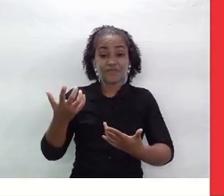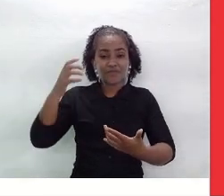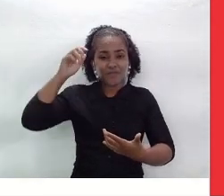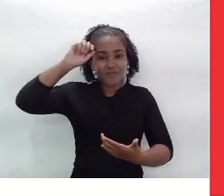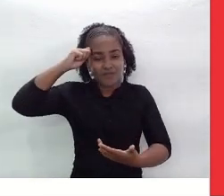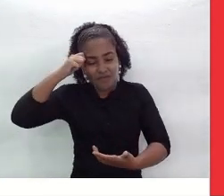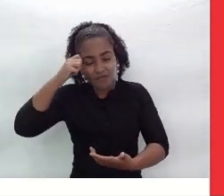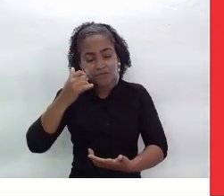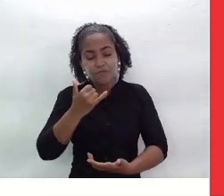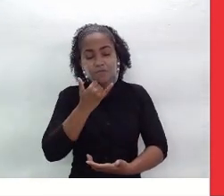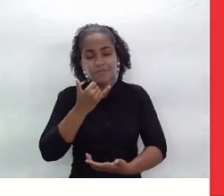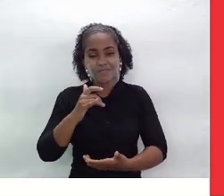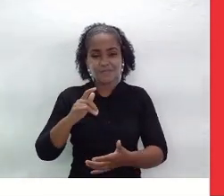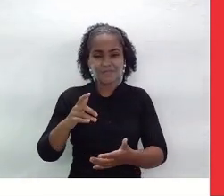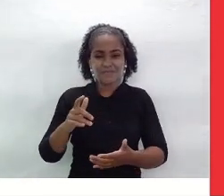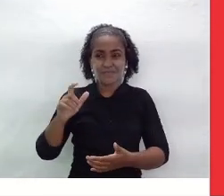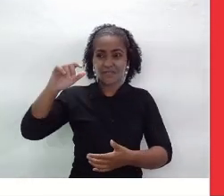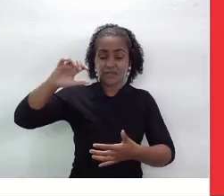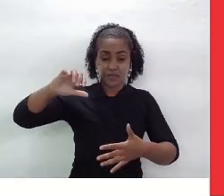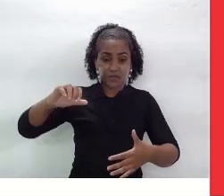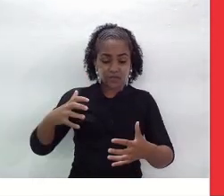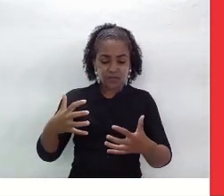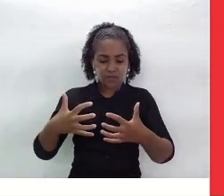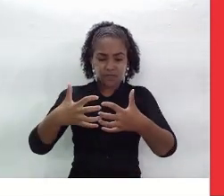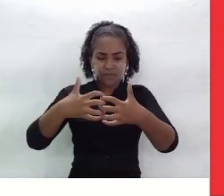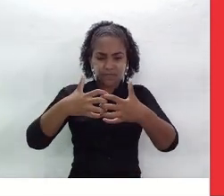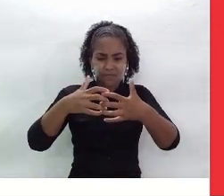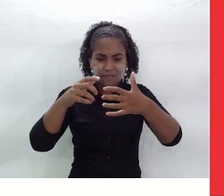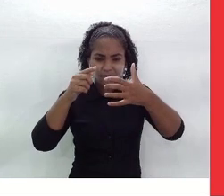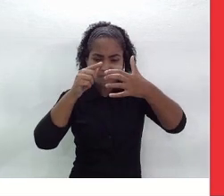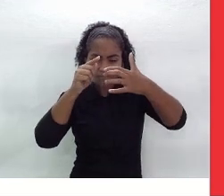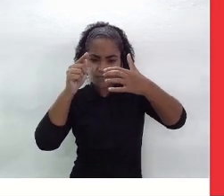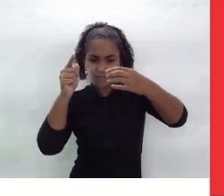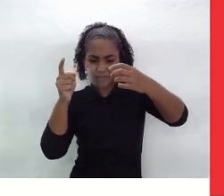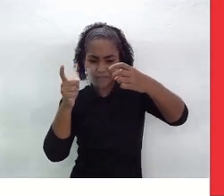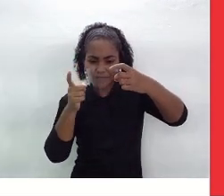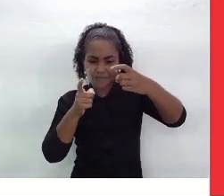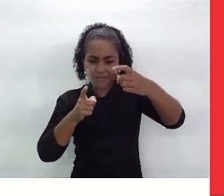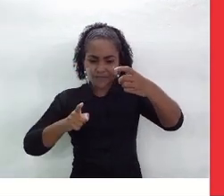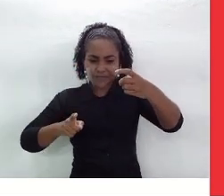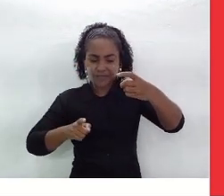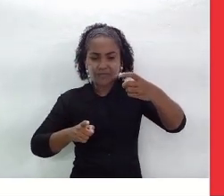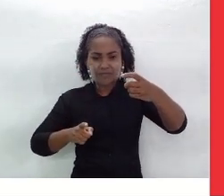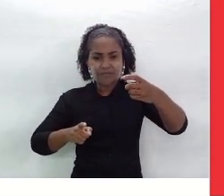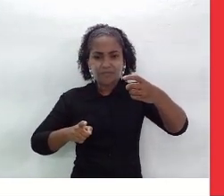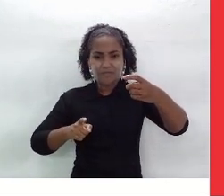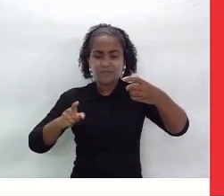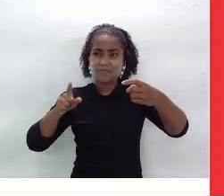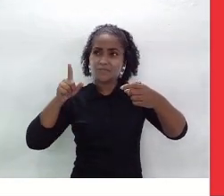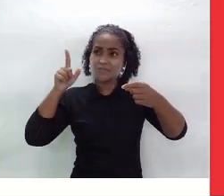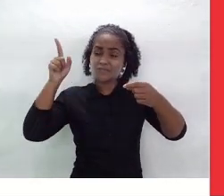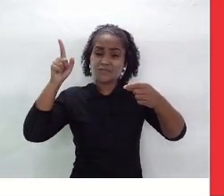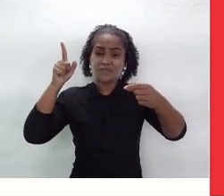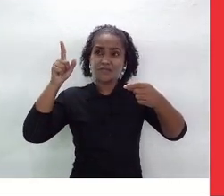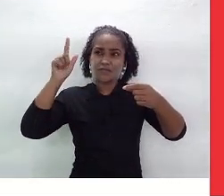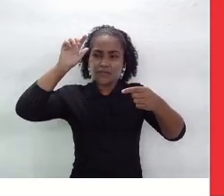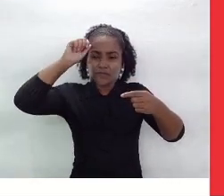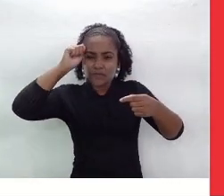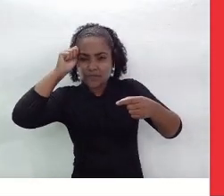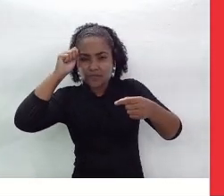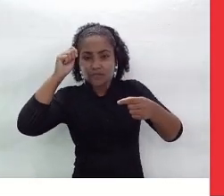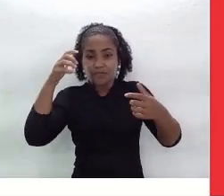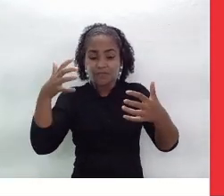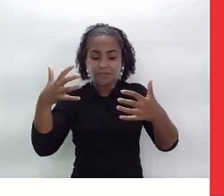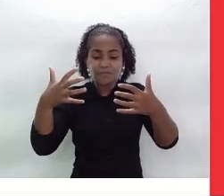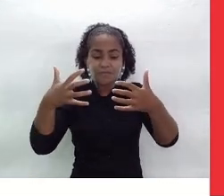África, desculpa aí, pessoal. Se você for juntando ali, pega o continente da América do Sul, pega o continente da África e você vai juntando os